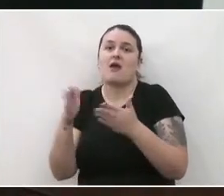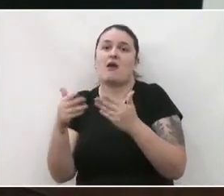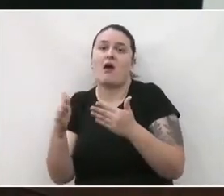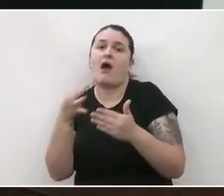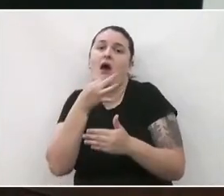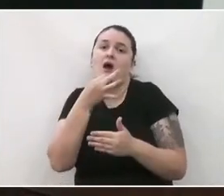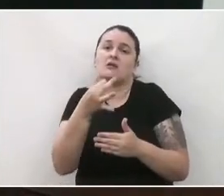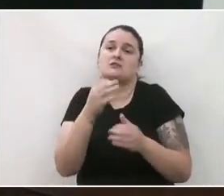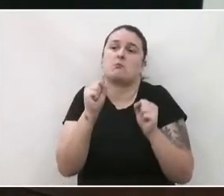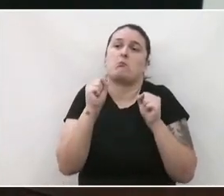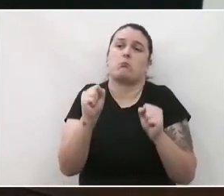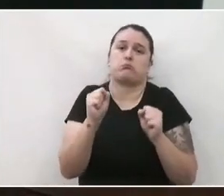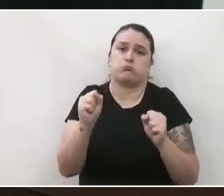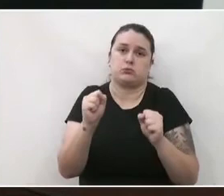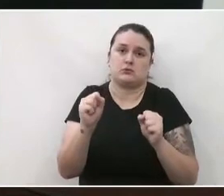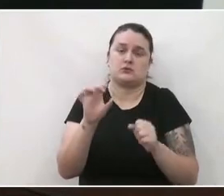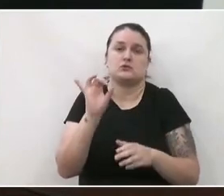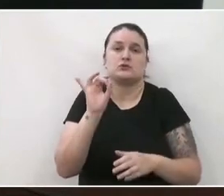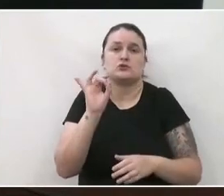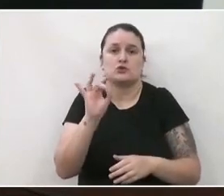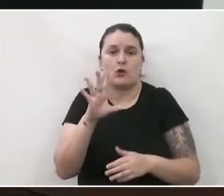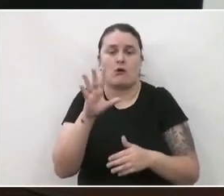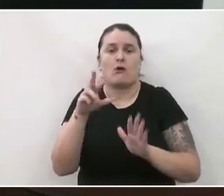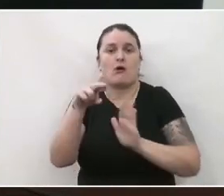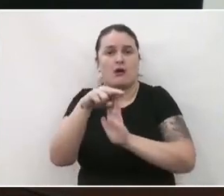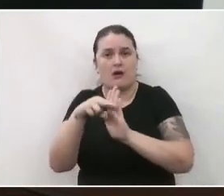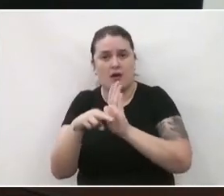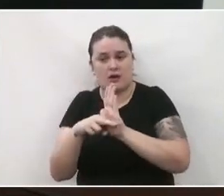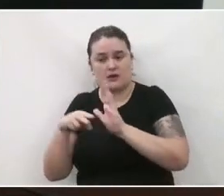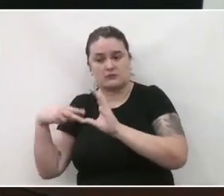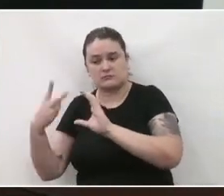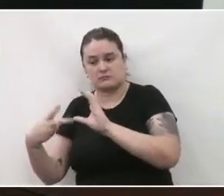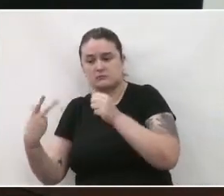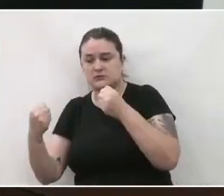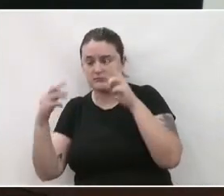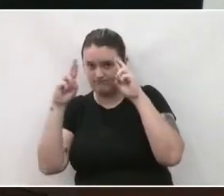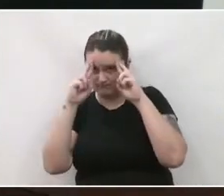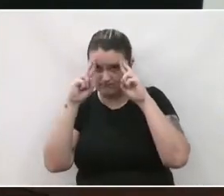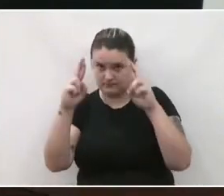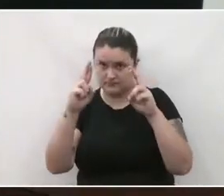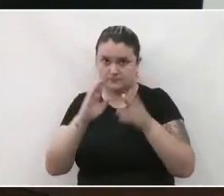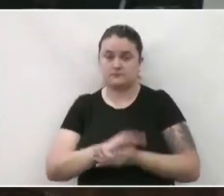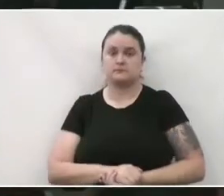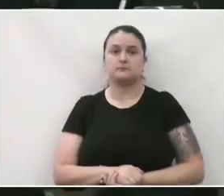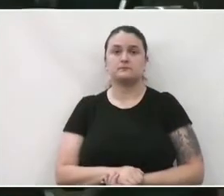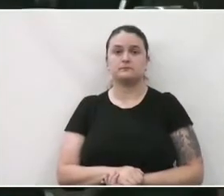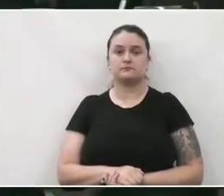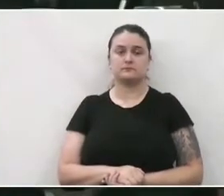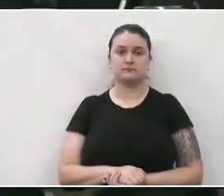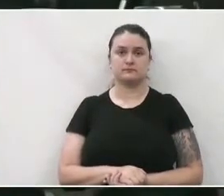que pode ser, tá ok? É só a questão do regimento interno da casa mesmo.